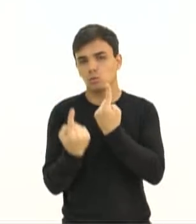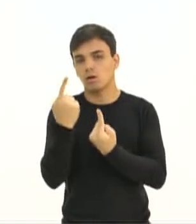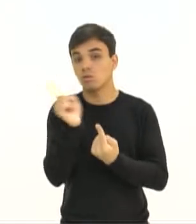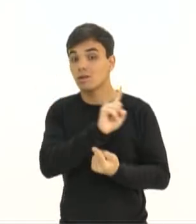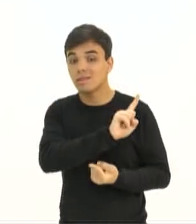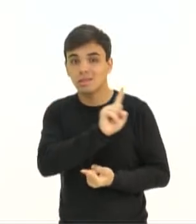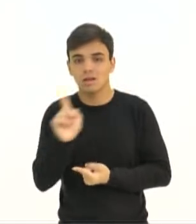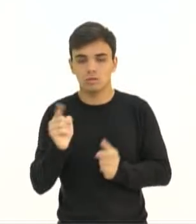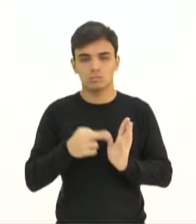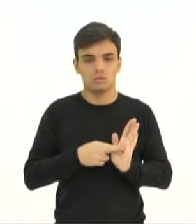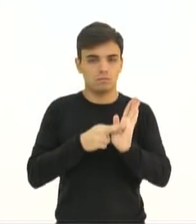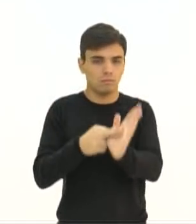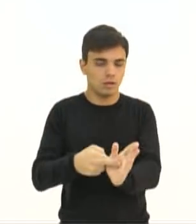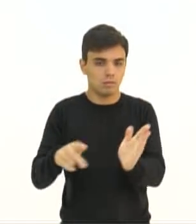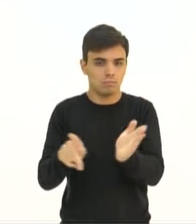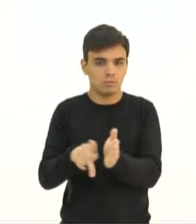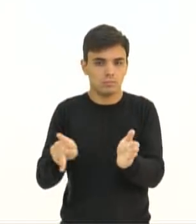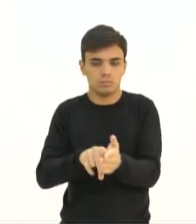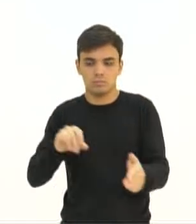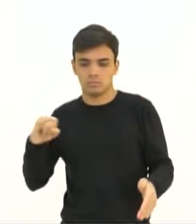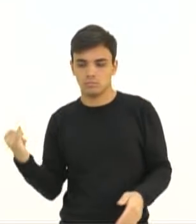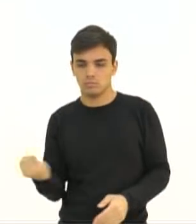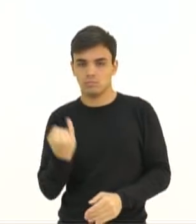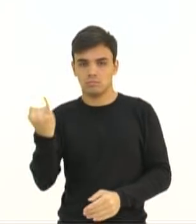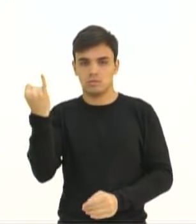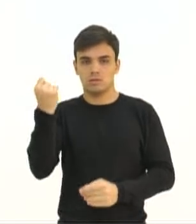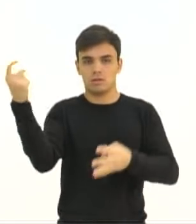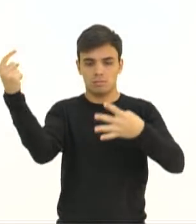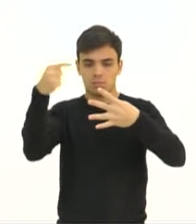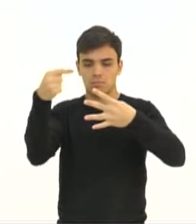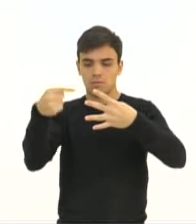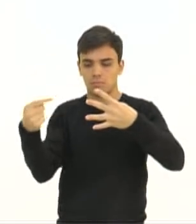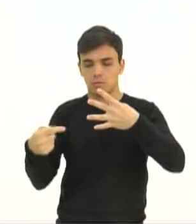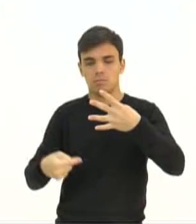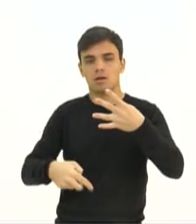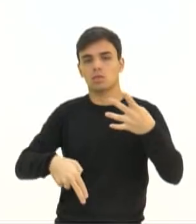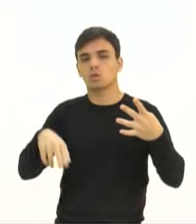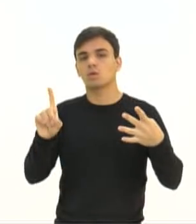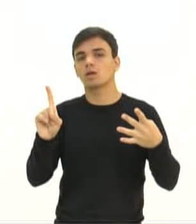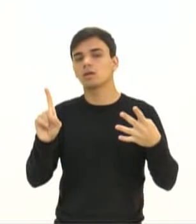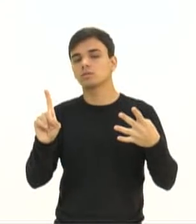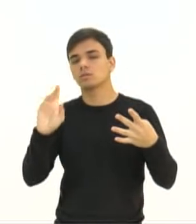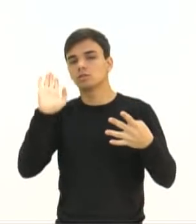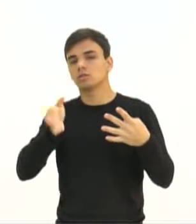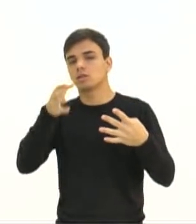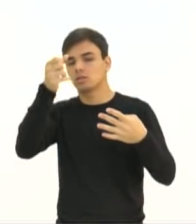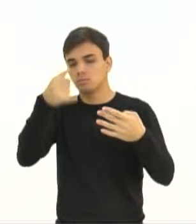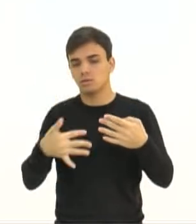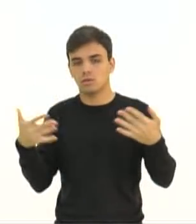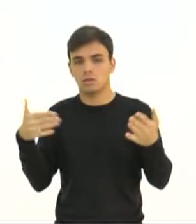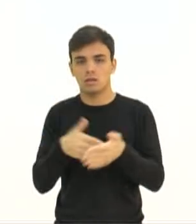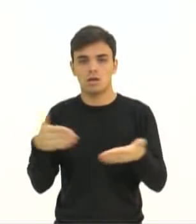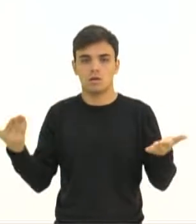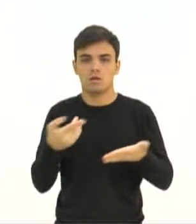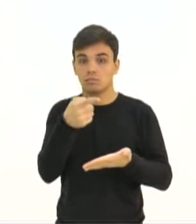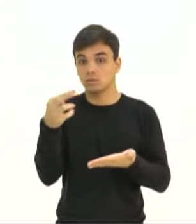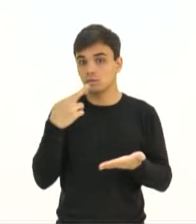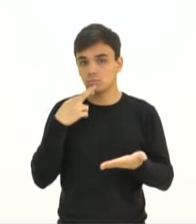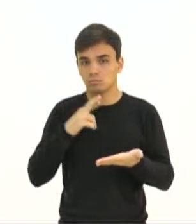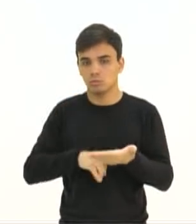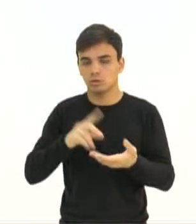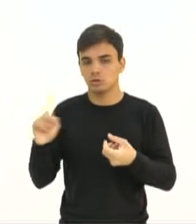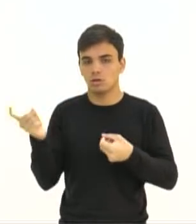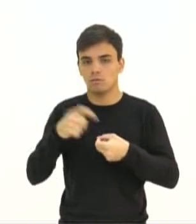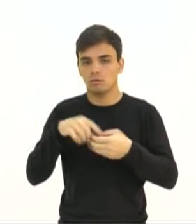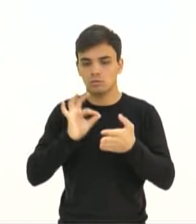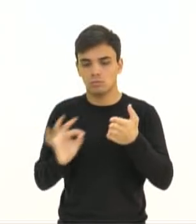se refere a importantes dados da região Nordeste, do que nós falamos até aqui? Respondam e a gente já volta para